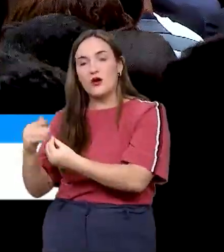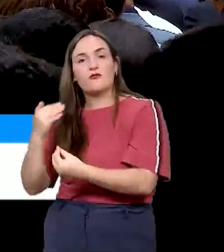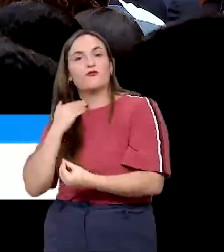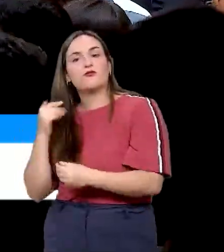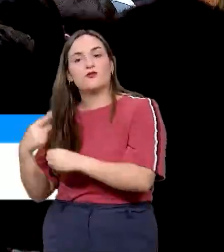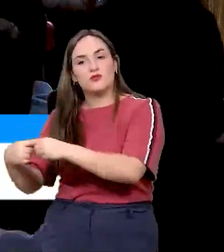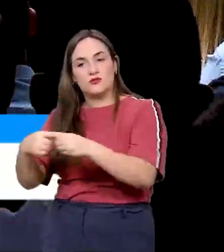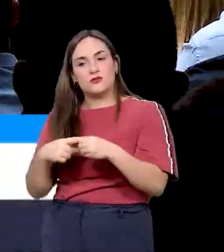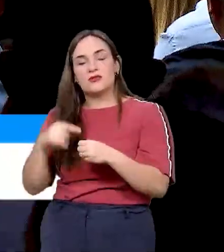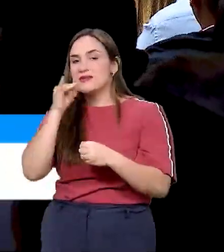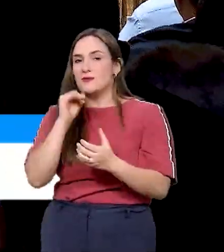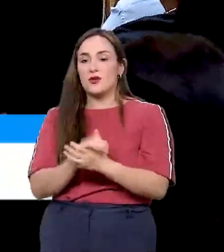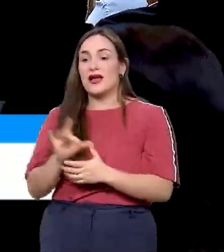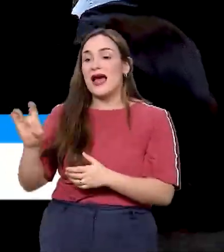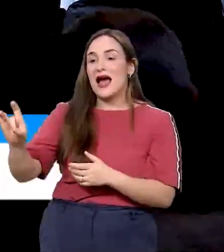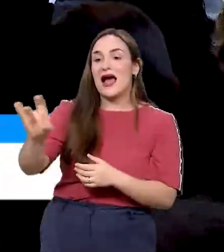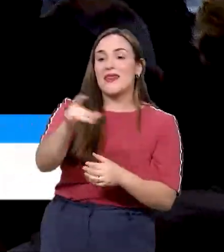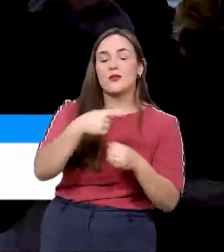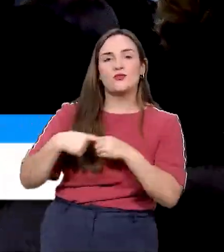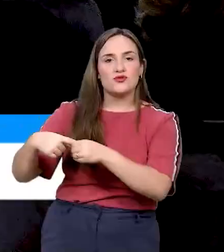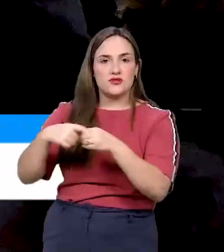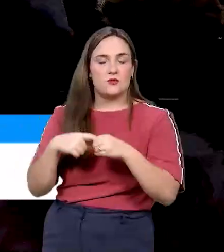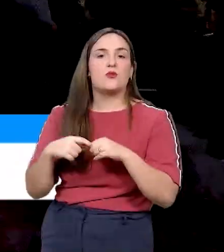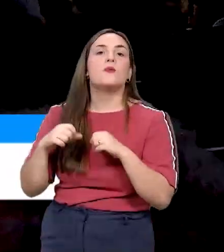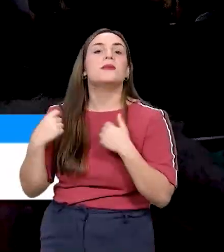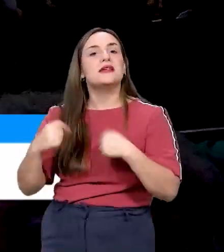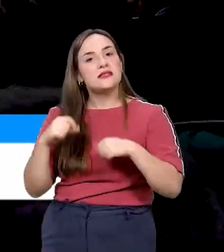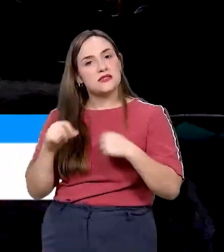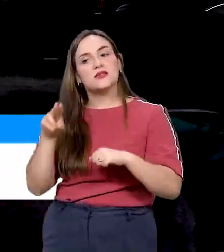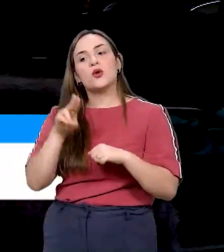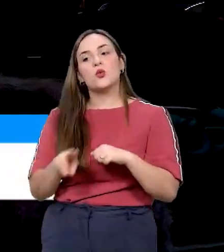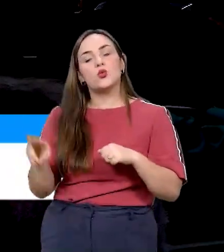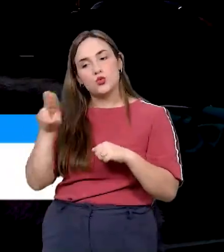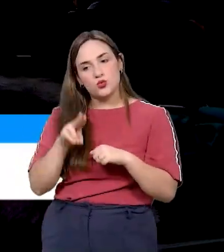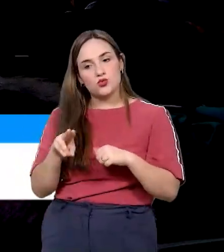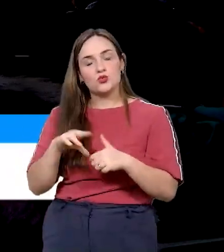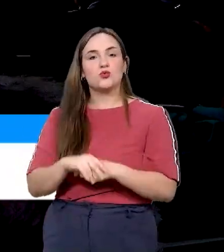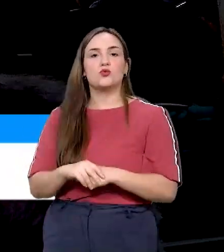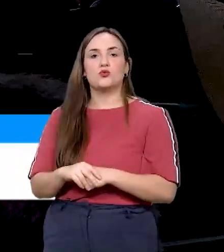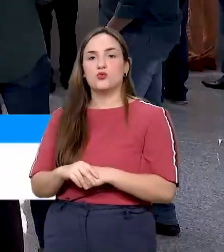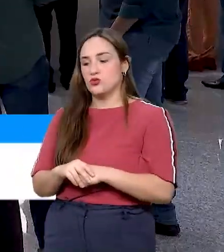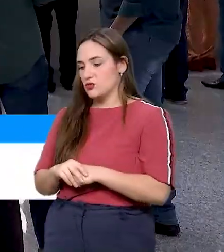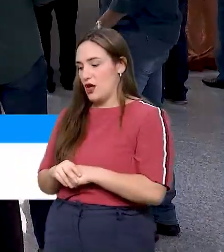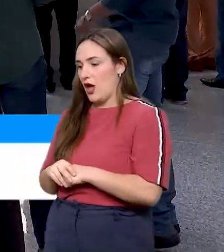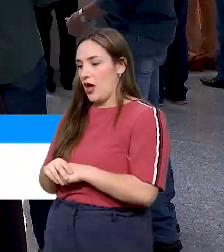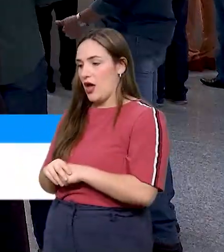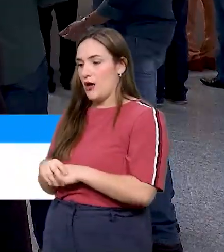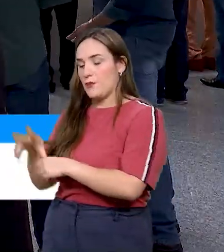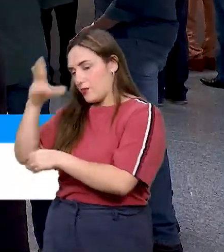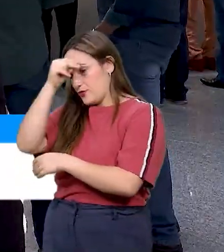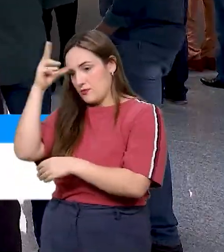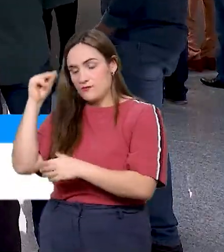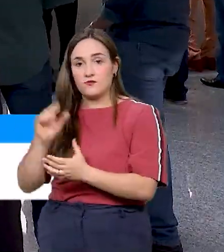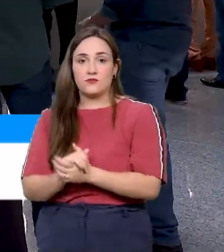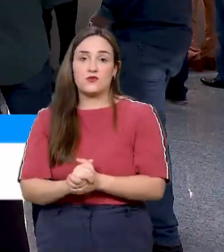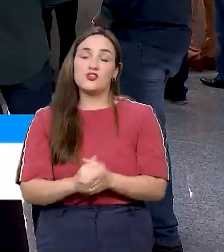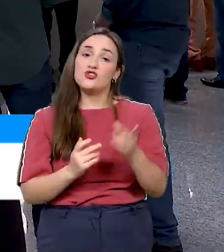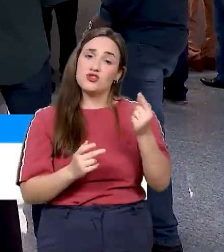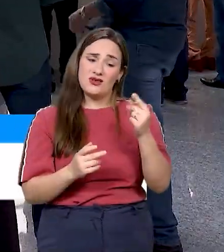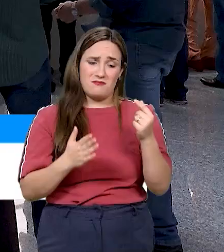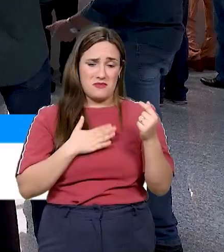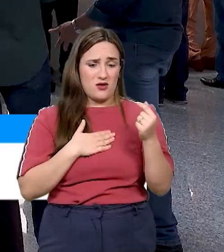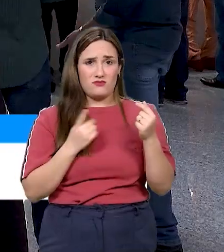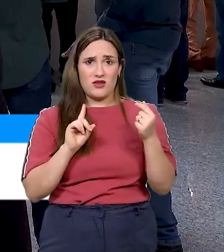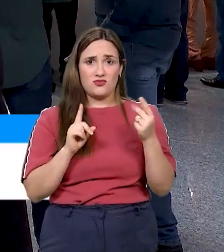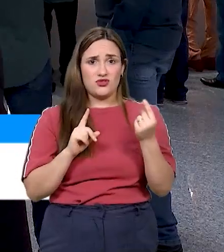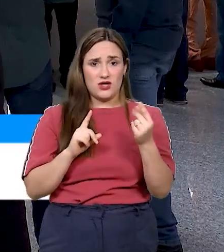do fundo estadual ao fundo municipal, para dar maior agilidade na aplicação do recurso. O dinheiro não é meu, o dinheiro não é do governo, o dinheiro